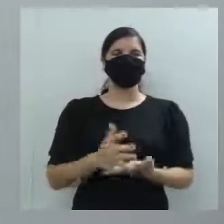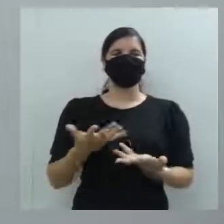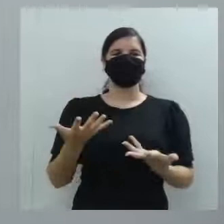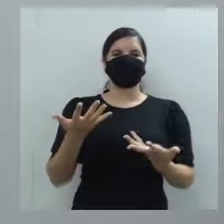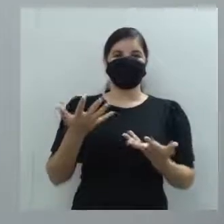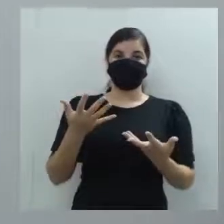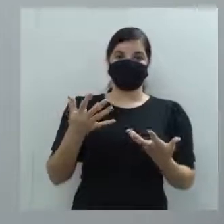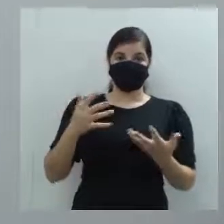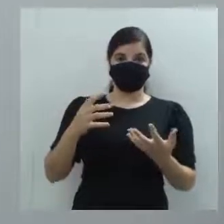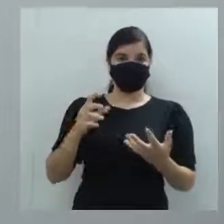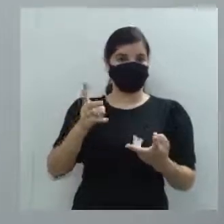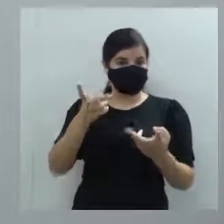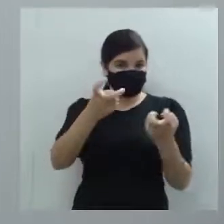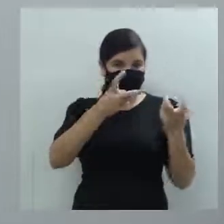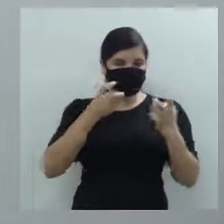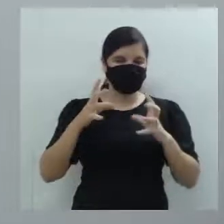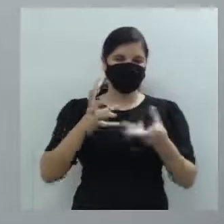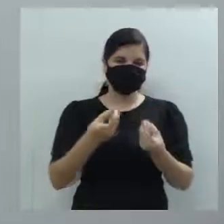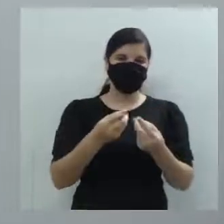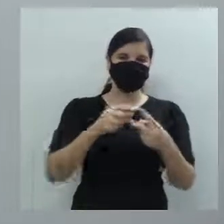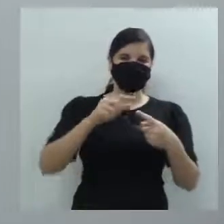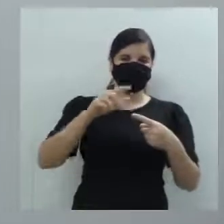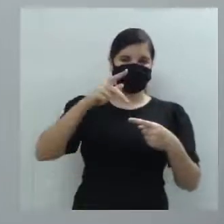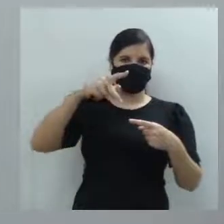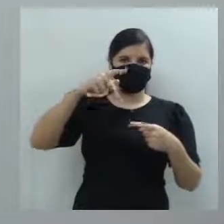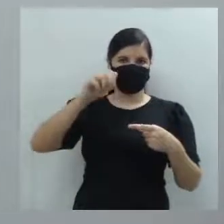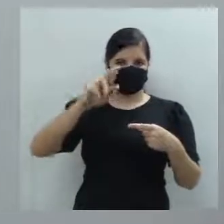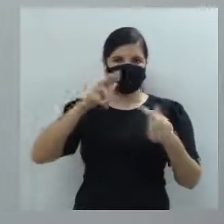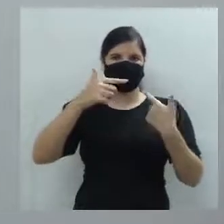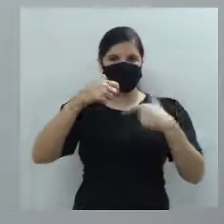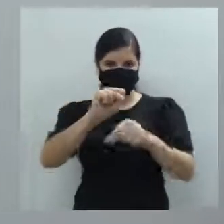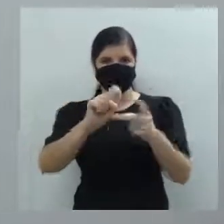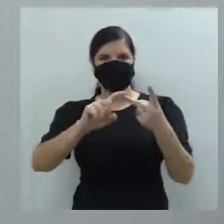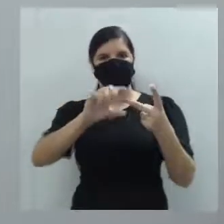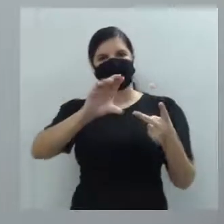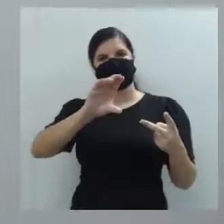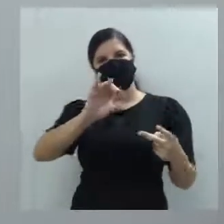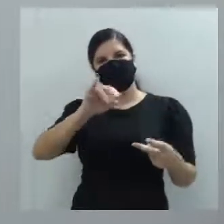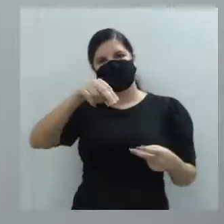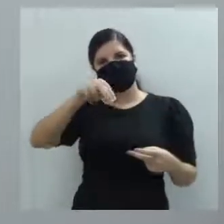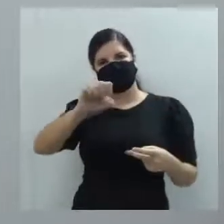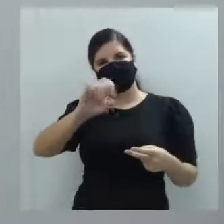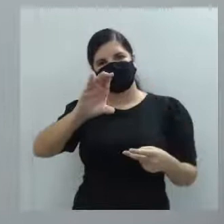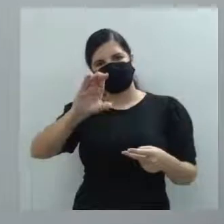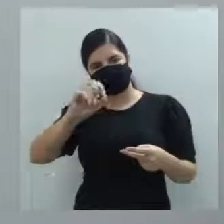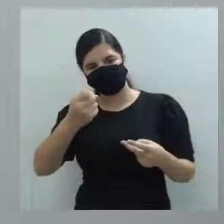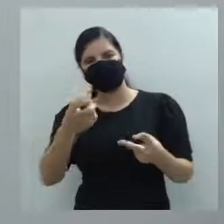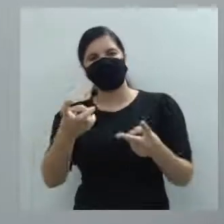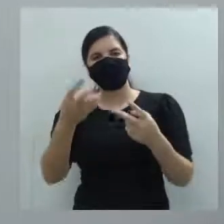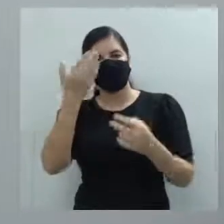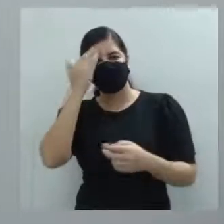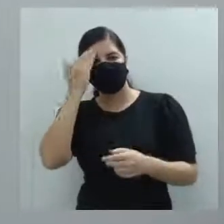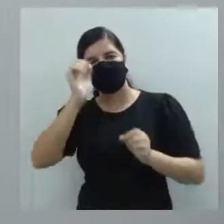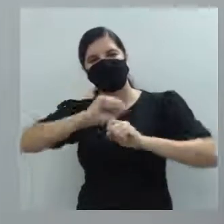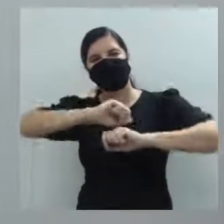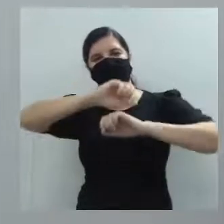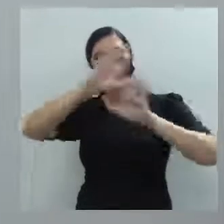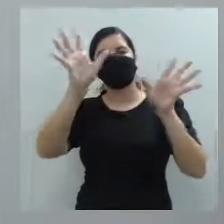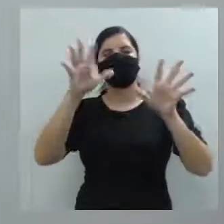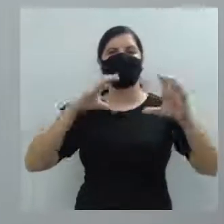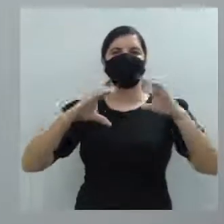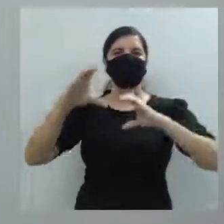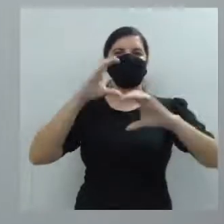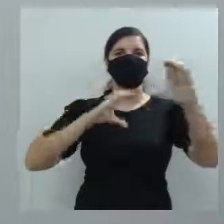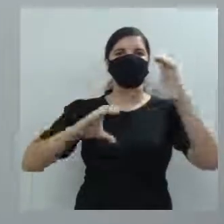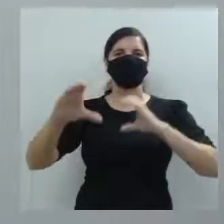ler os elementos cinésicos e paralinguísticos nos ajudam o quê? A entender a comunicação com o outro e lembrar